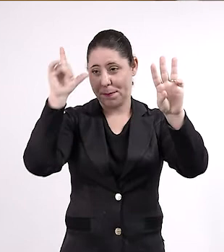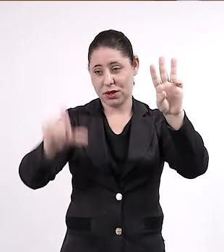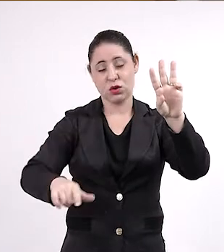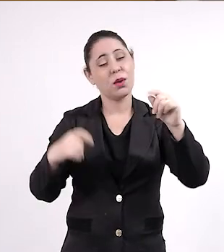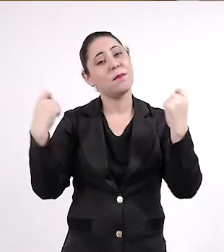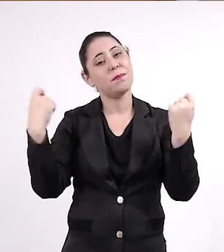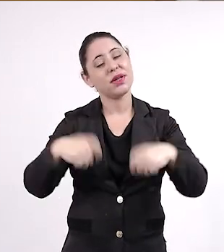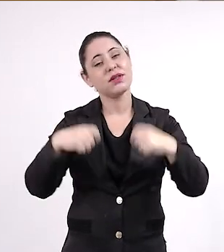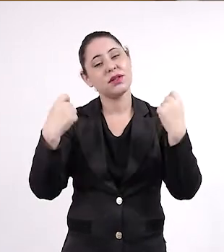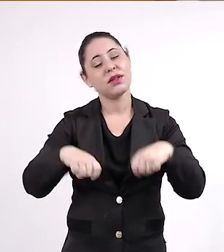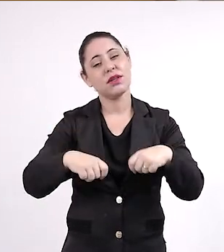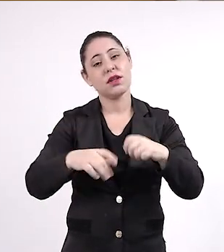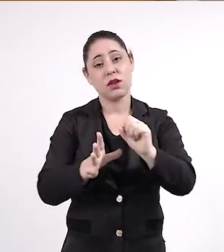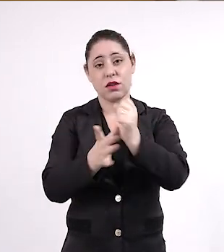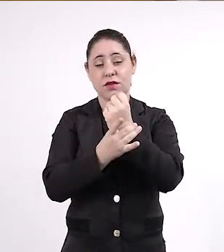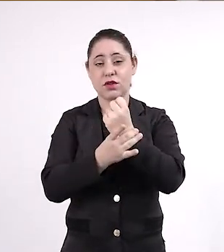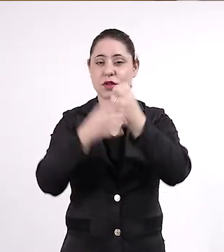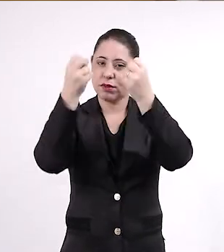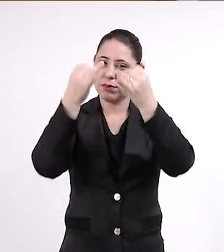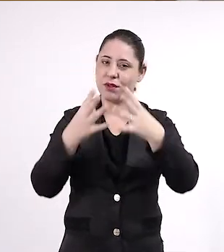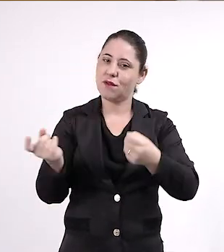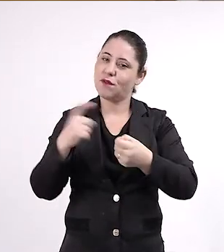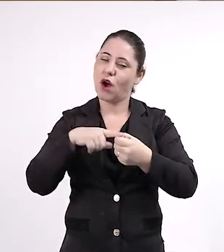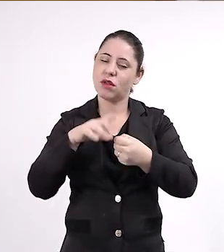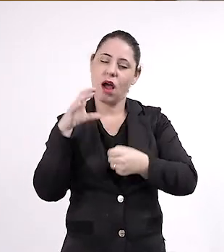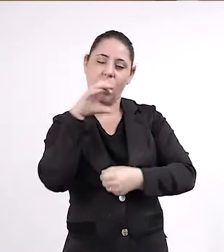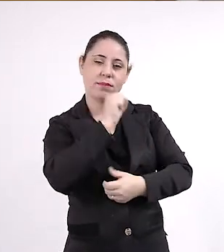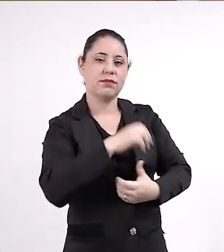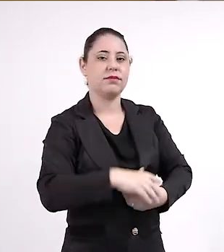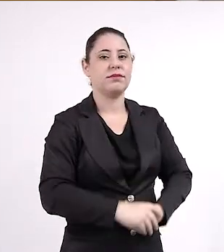seus assistidos. Esse é o Defensoria Explica. A gente volta